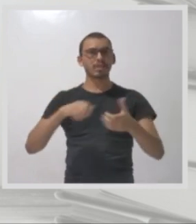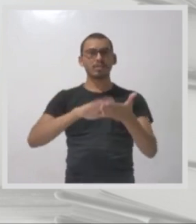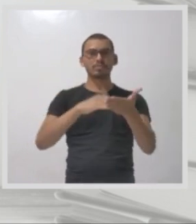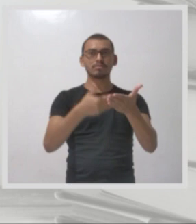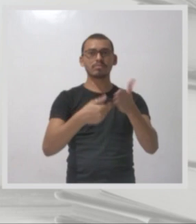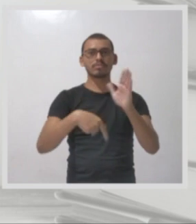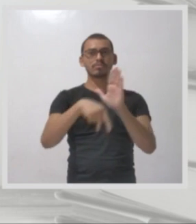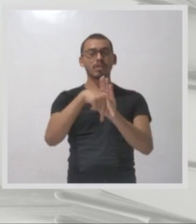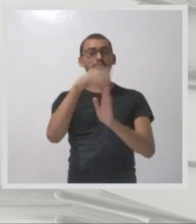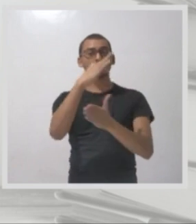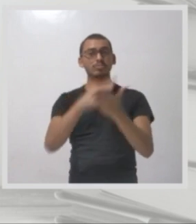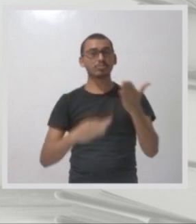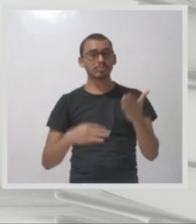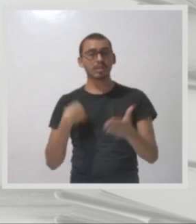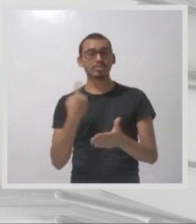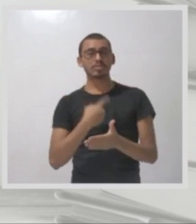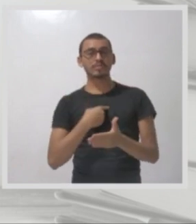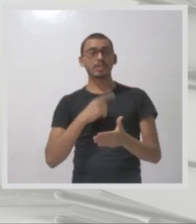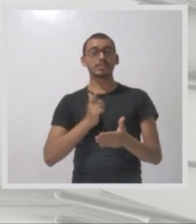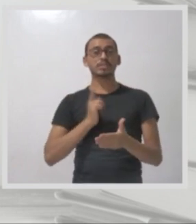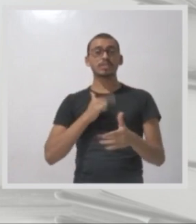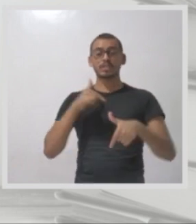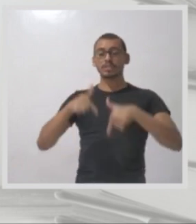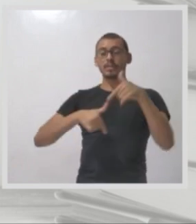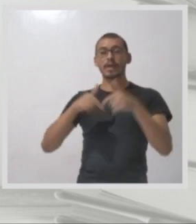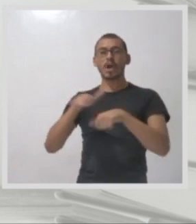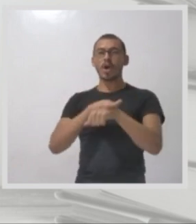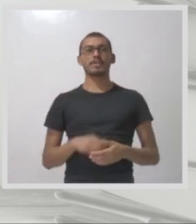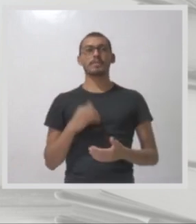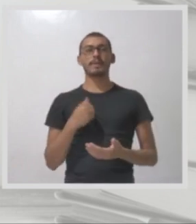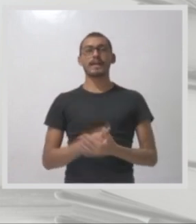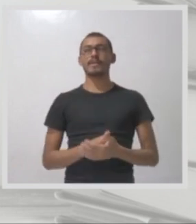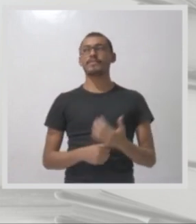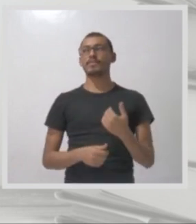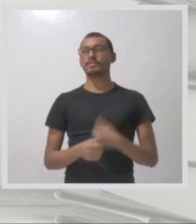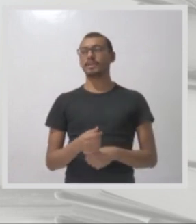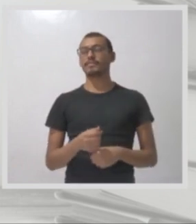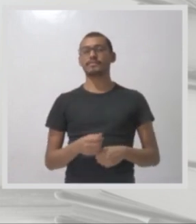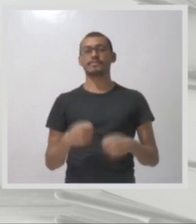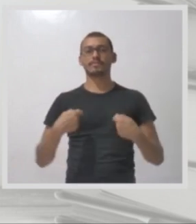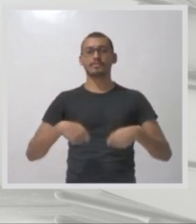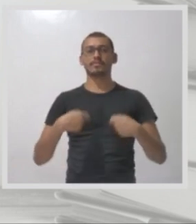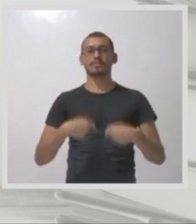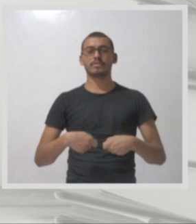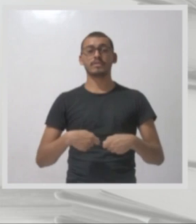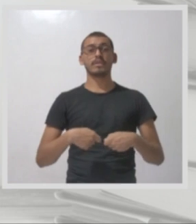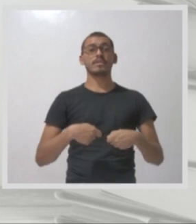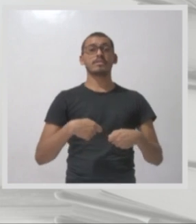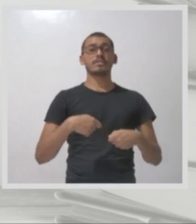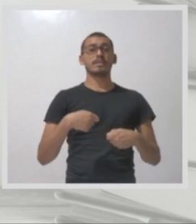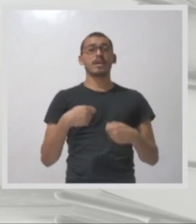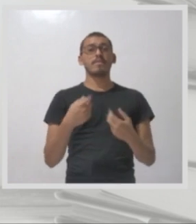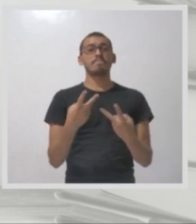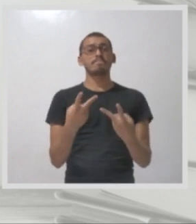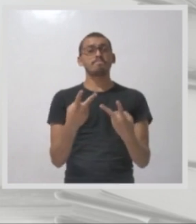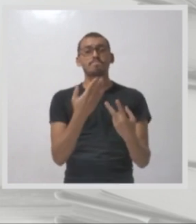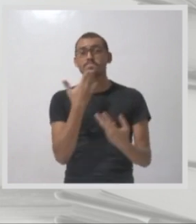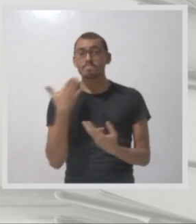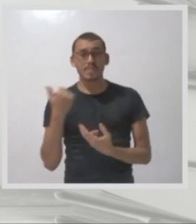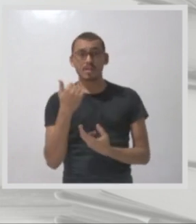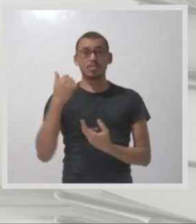nossa atualidade que nós vamos passar a trabalhar e a conversar. Tudo bem? Precisamos aprimorar o nosso olhar para perceber